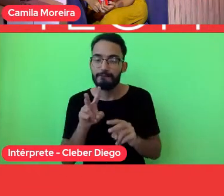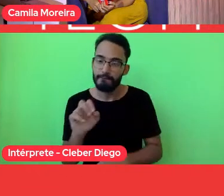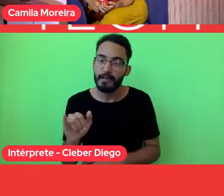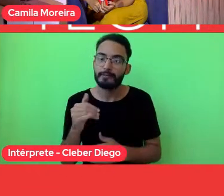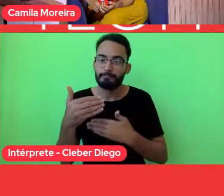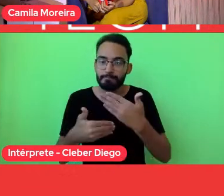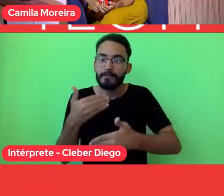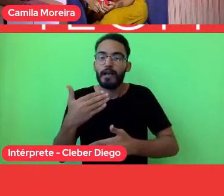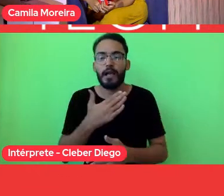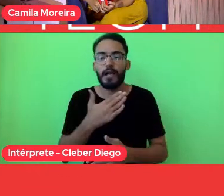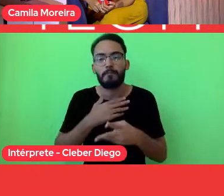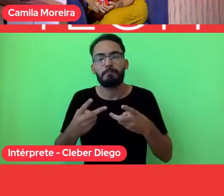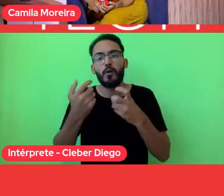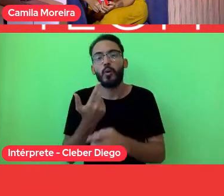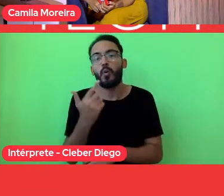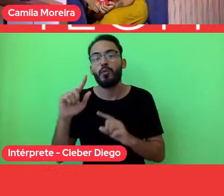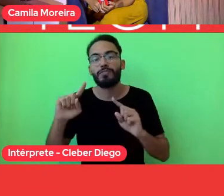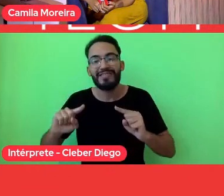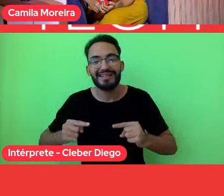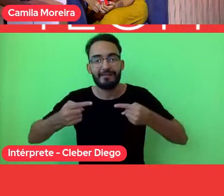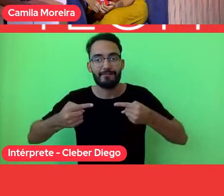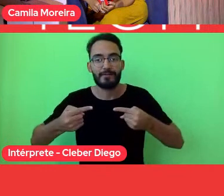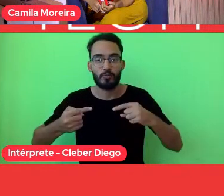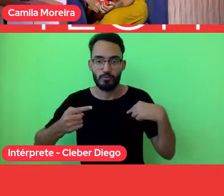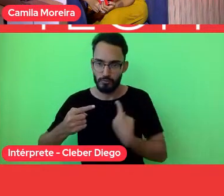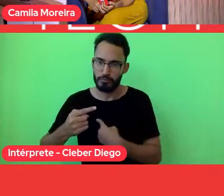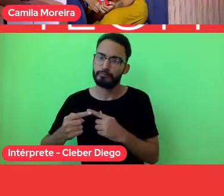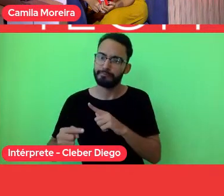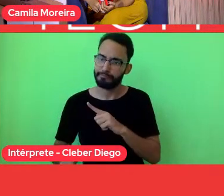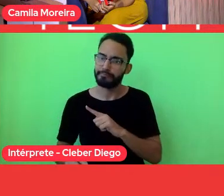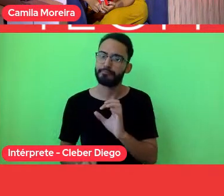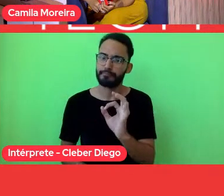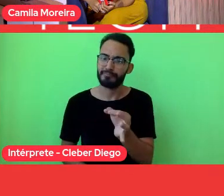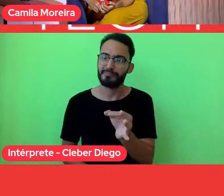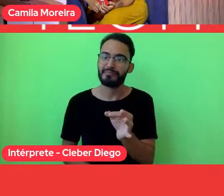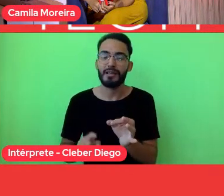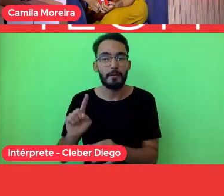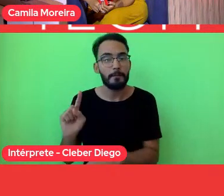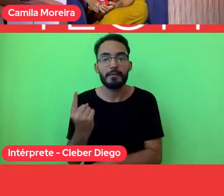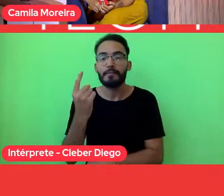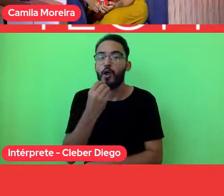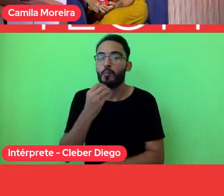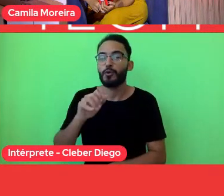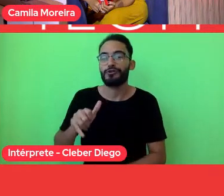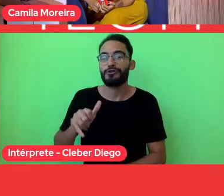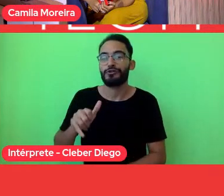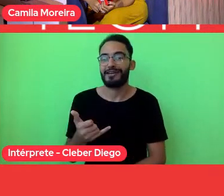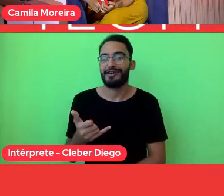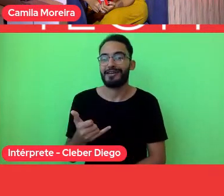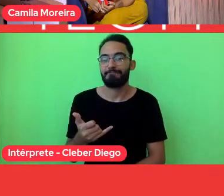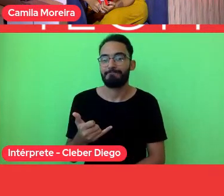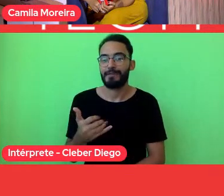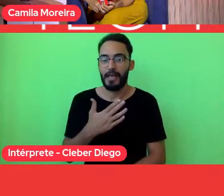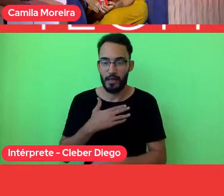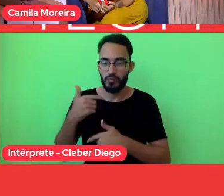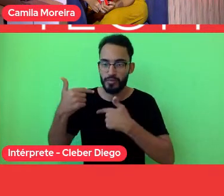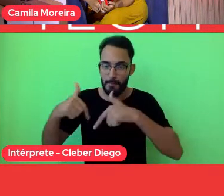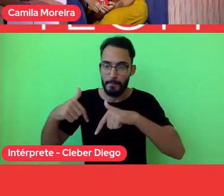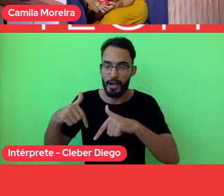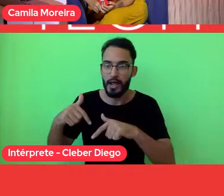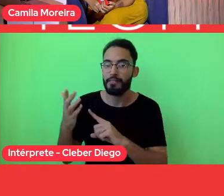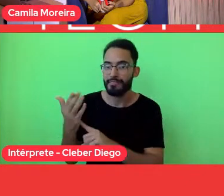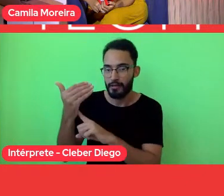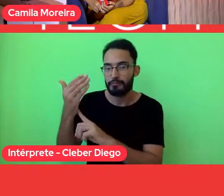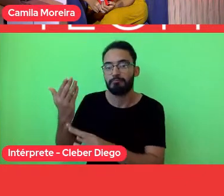que um outro desafio que a gente tem é a primeira oportunidade. Eu trabalhava numa empresa de tecnologia